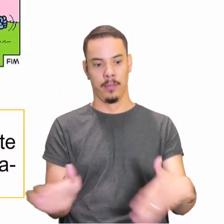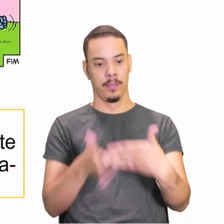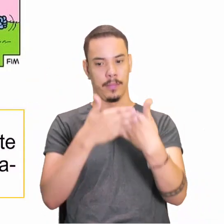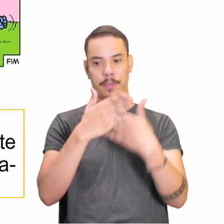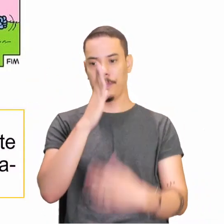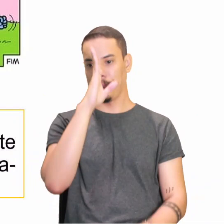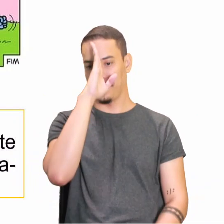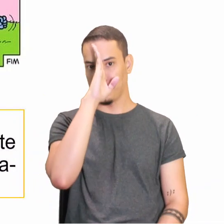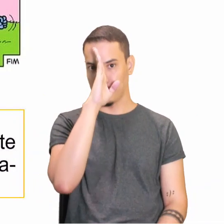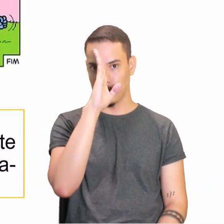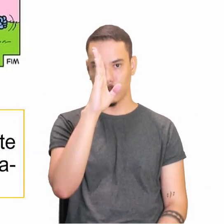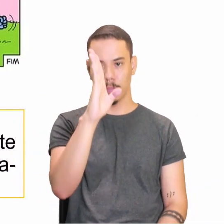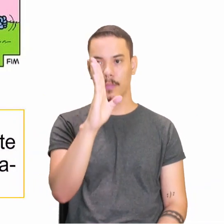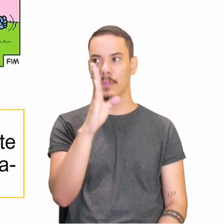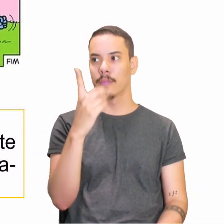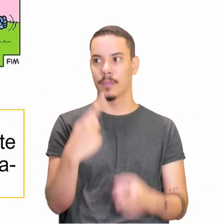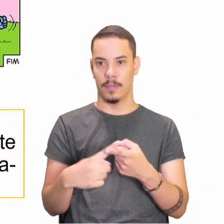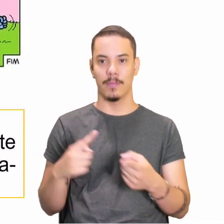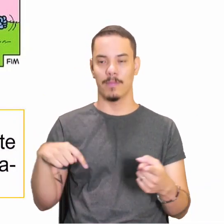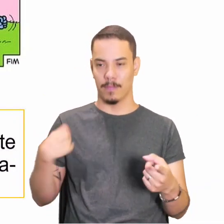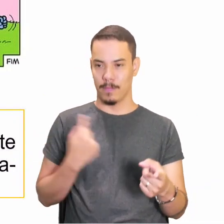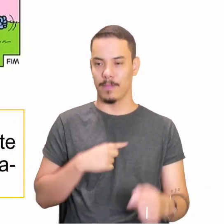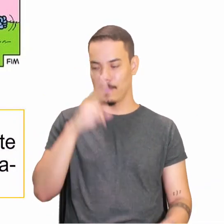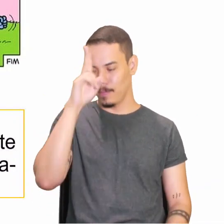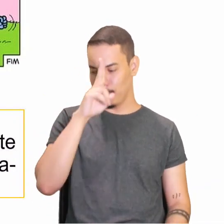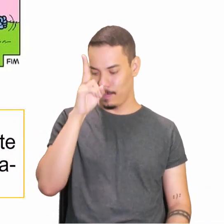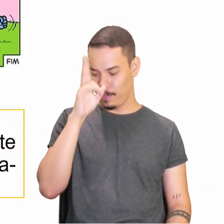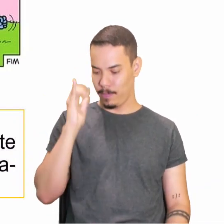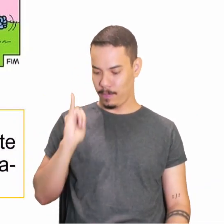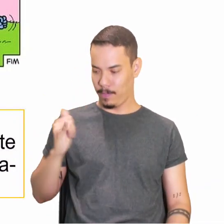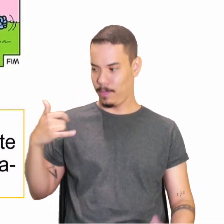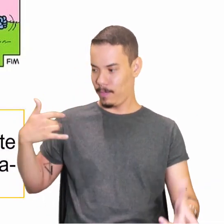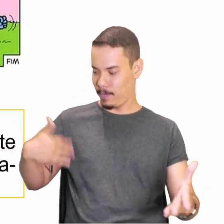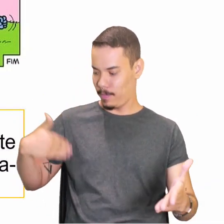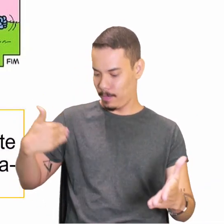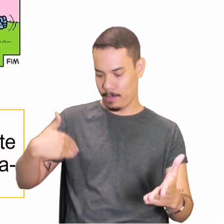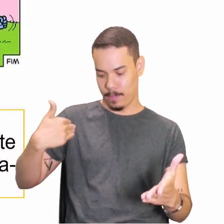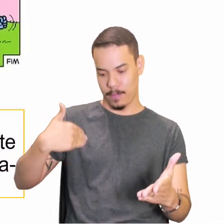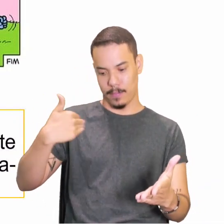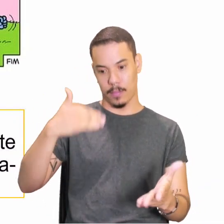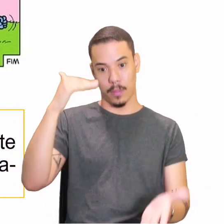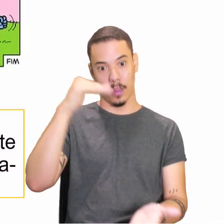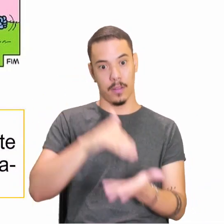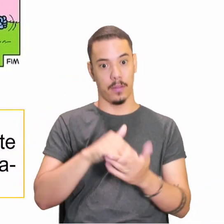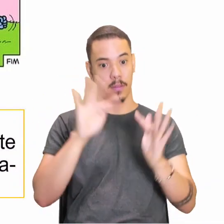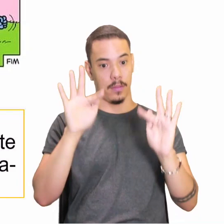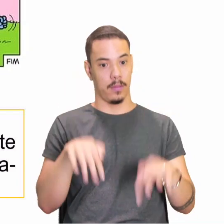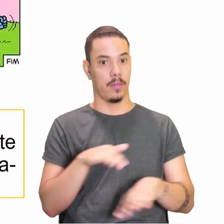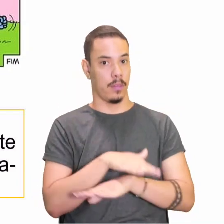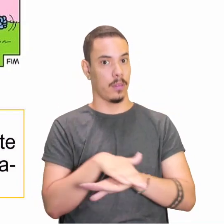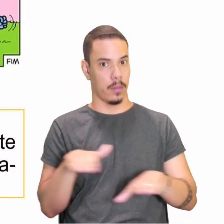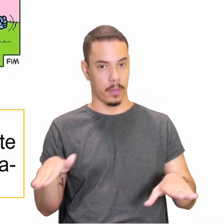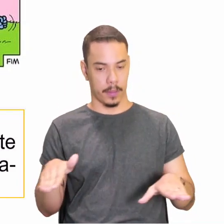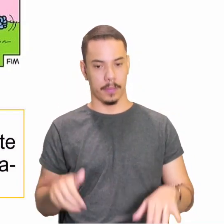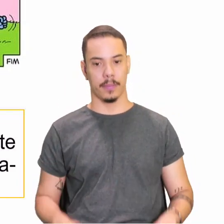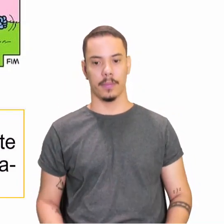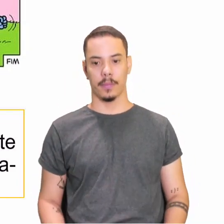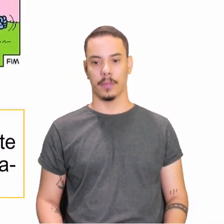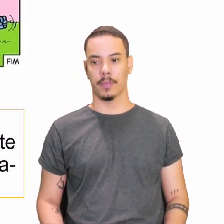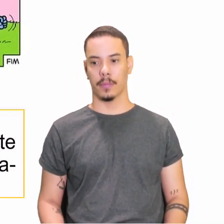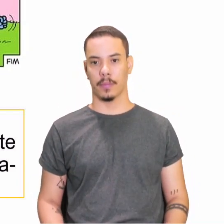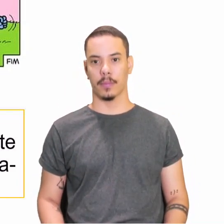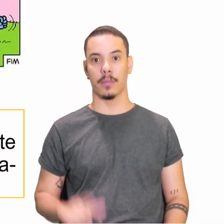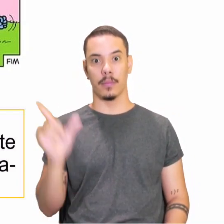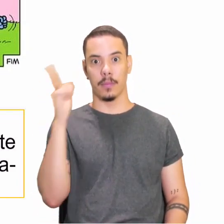tudo aí ficou pendente durante o desenvolvimento, né? Lá no clímax, ficou lá, penduradinho, esperando. E então no desenlace,